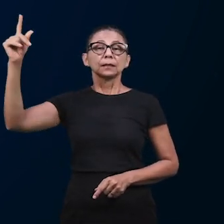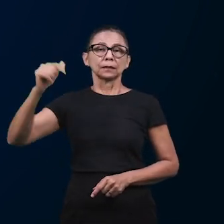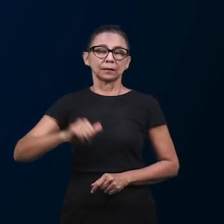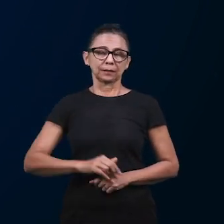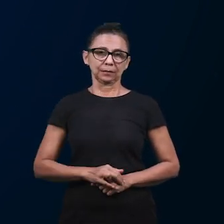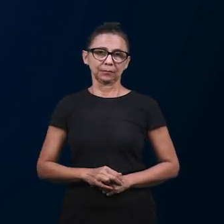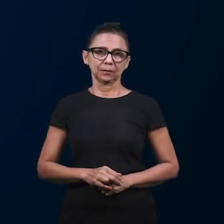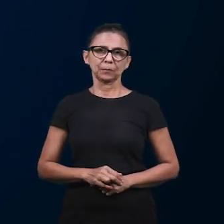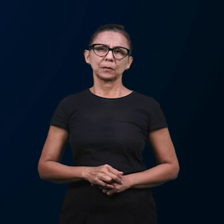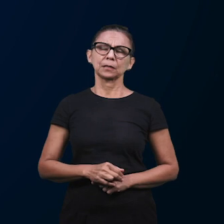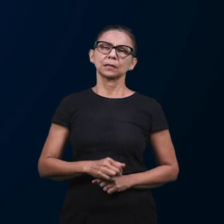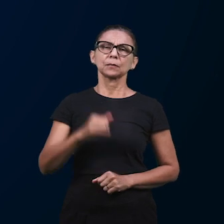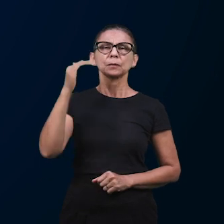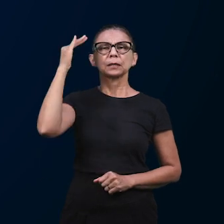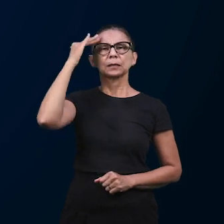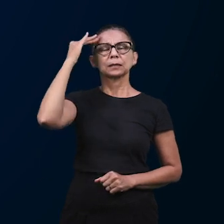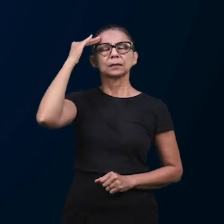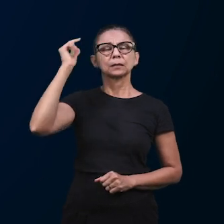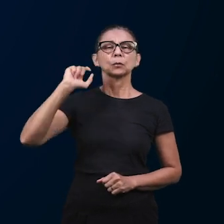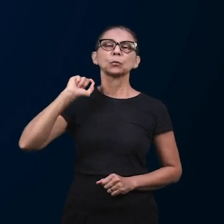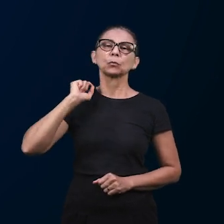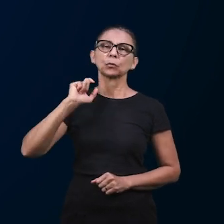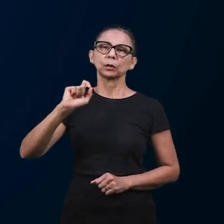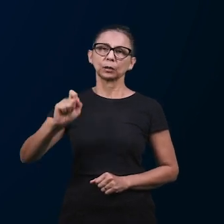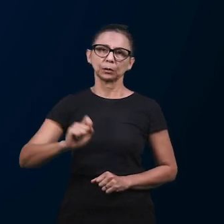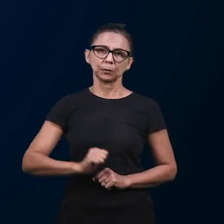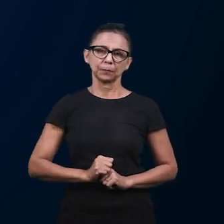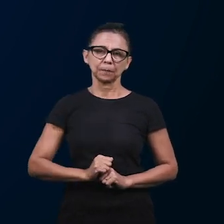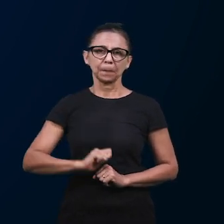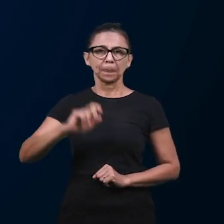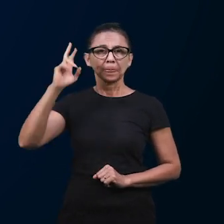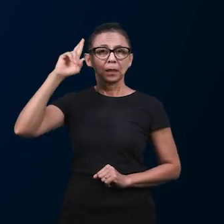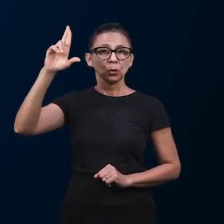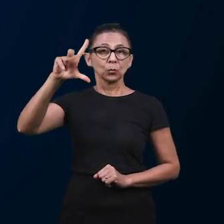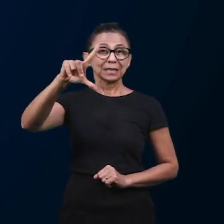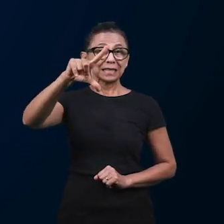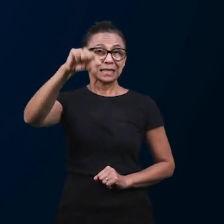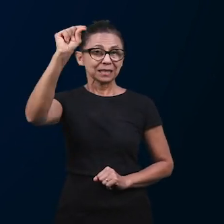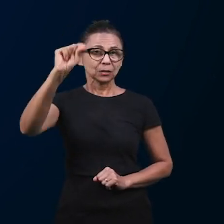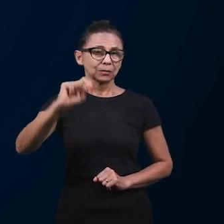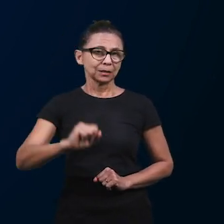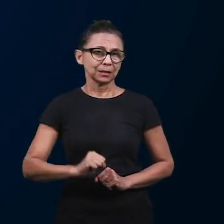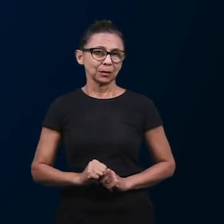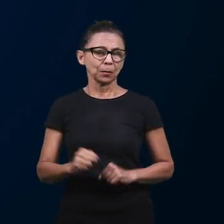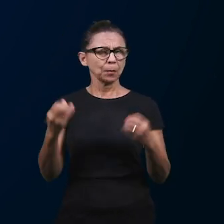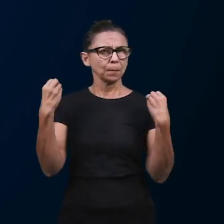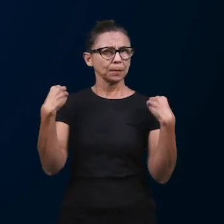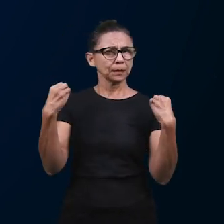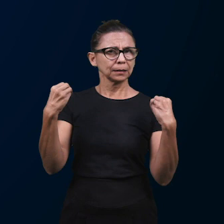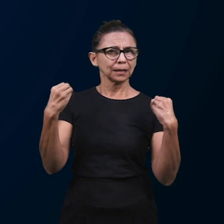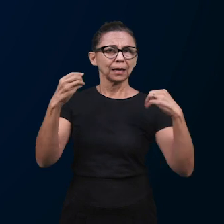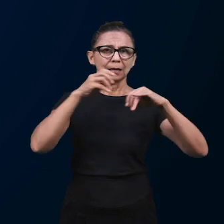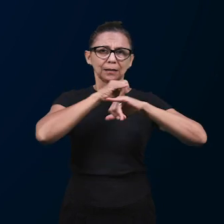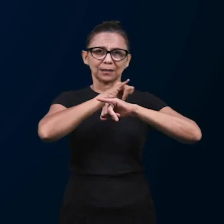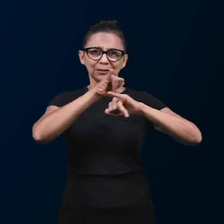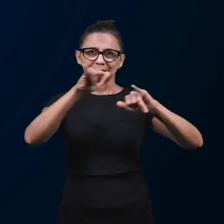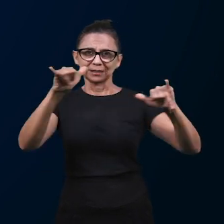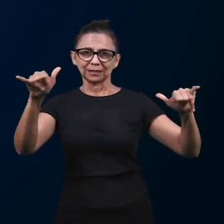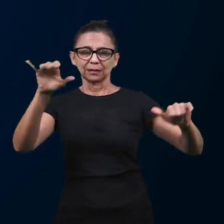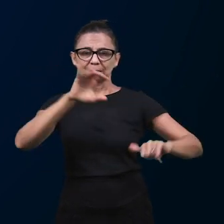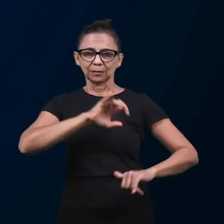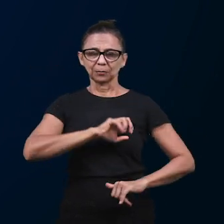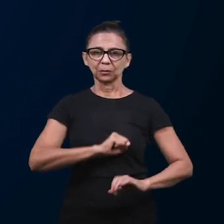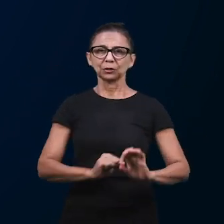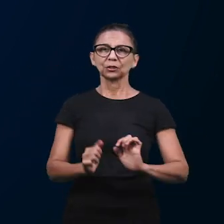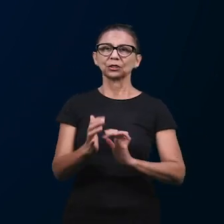compreender e entender é que este amor é abrangente. Portanto, a nossa eleição também é para anunciar este amor glorioso do